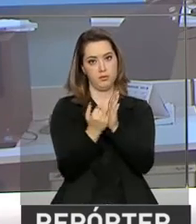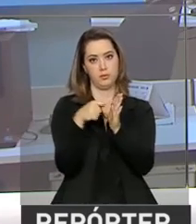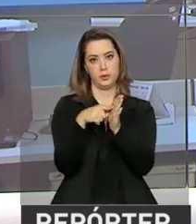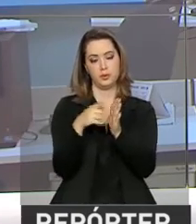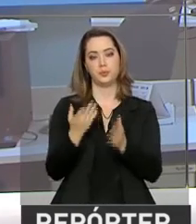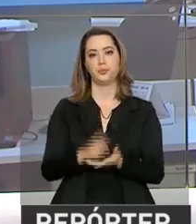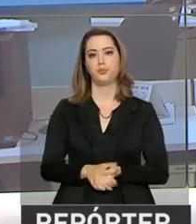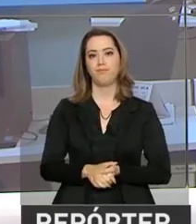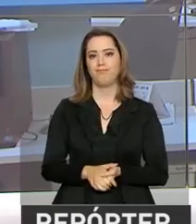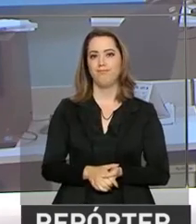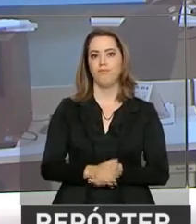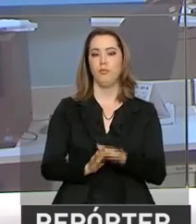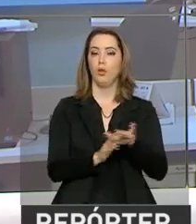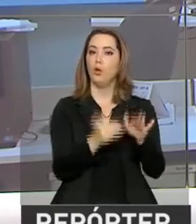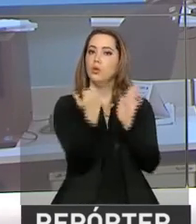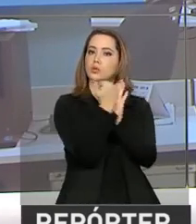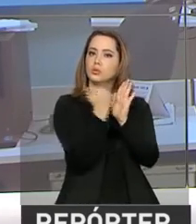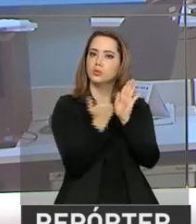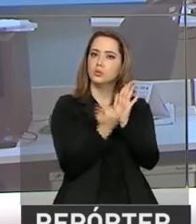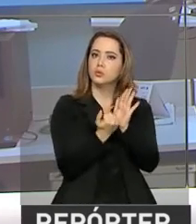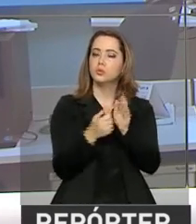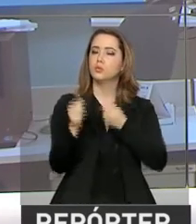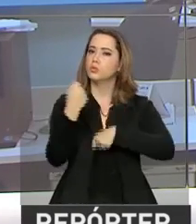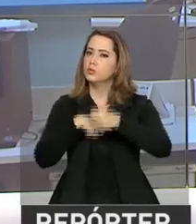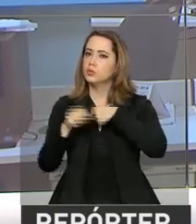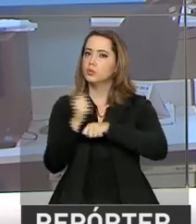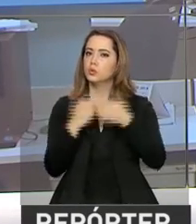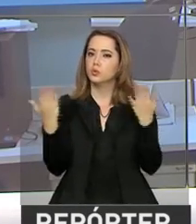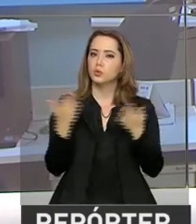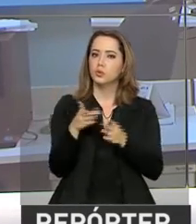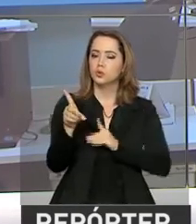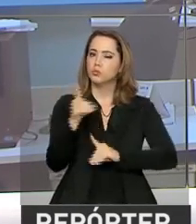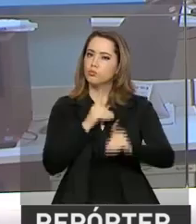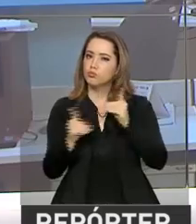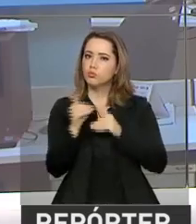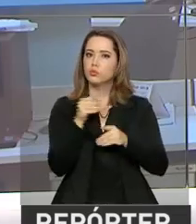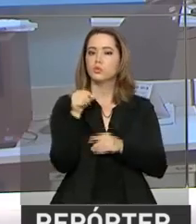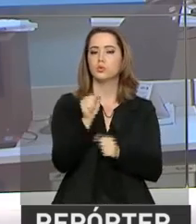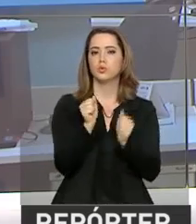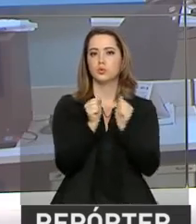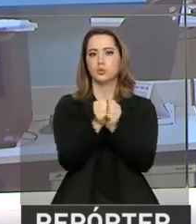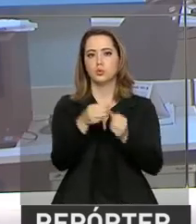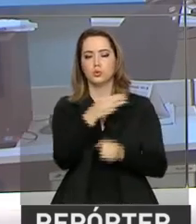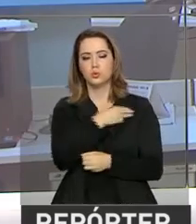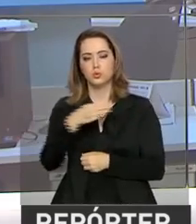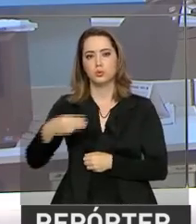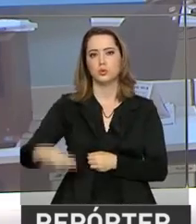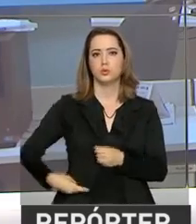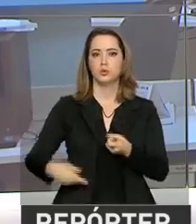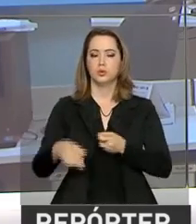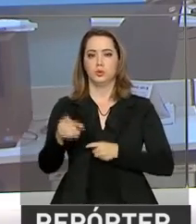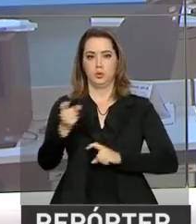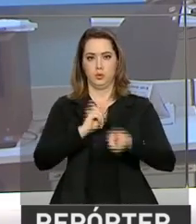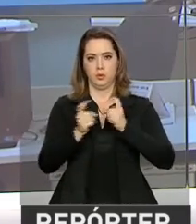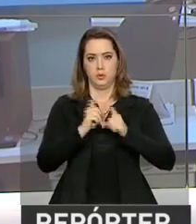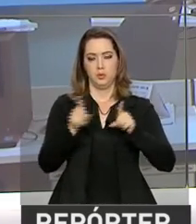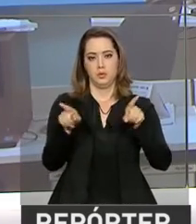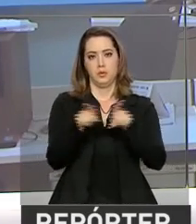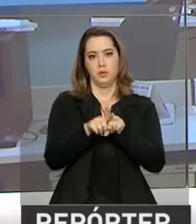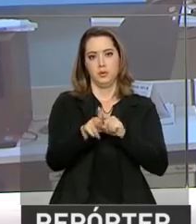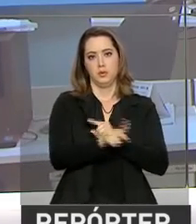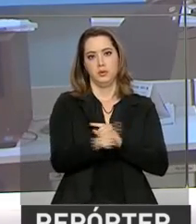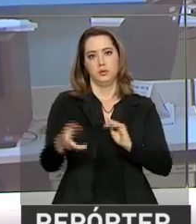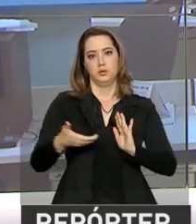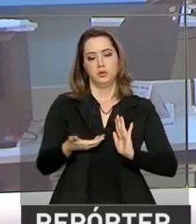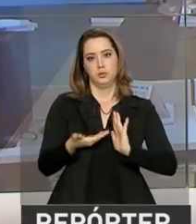fiscal, considerados prioritários pelo governo, foram debatidos pelo ministro da Fazenda, Henrique Meirelles, e o presidente da Câmara dos Deputados, Rodrigo